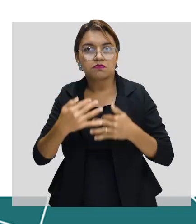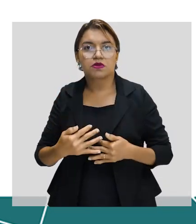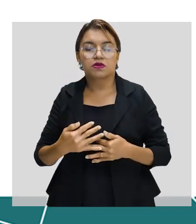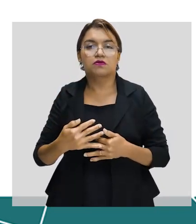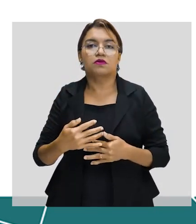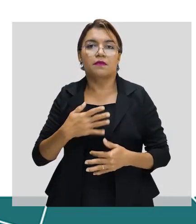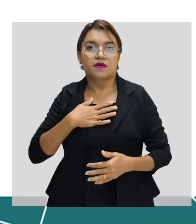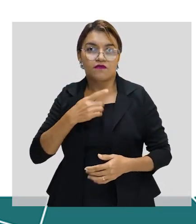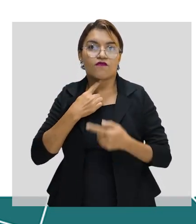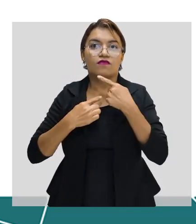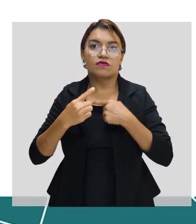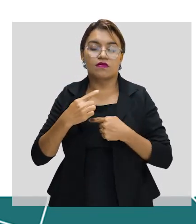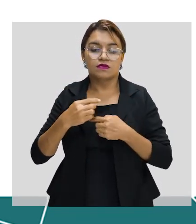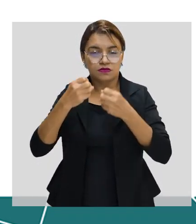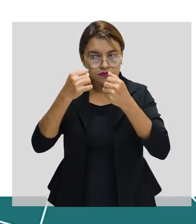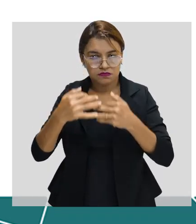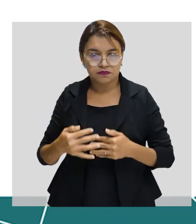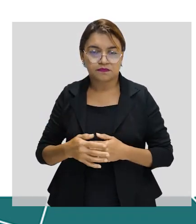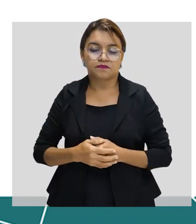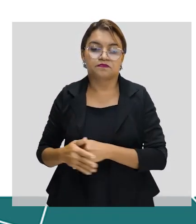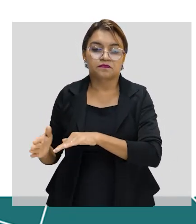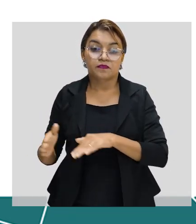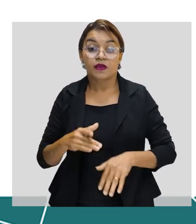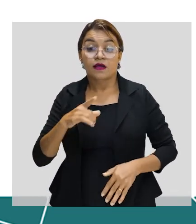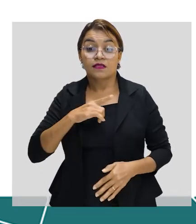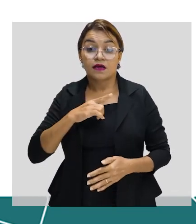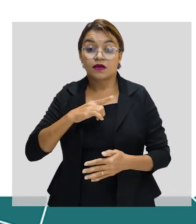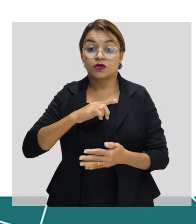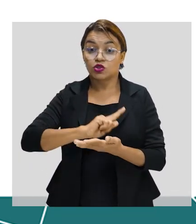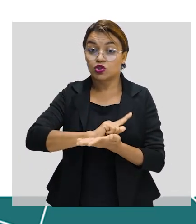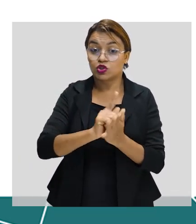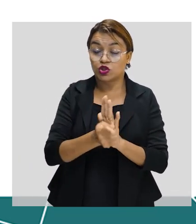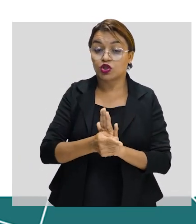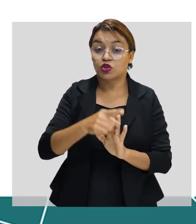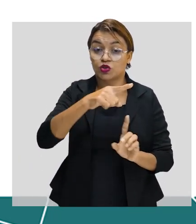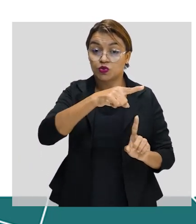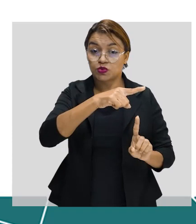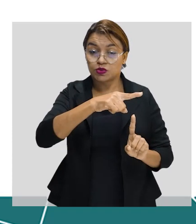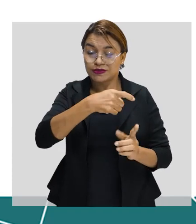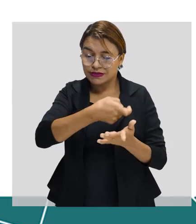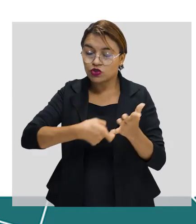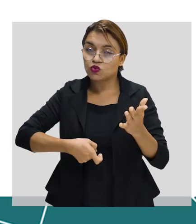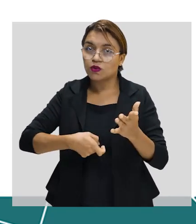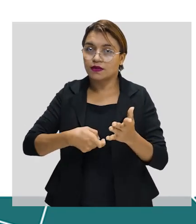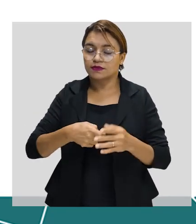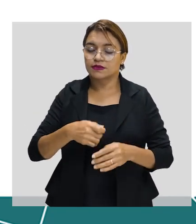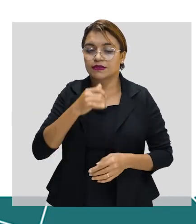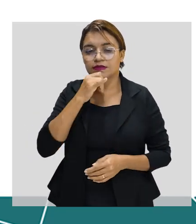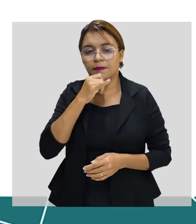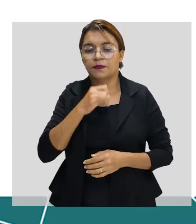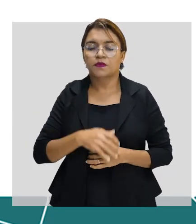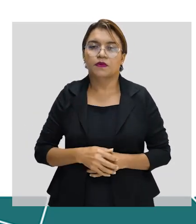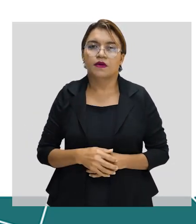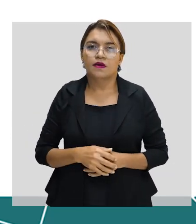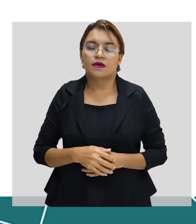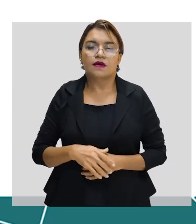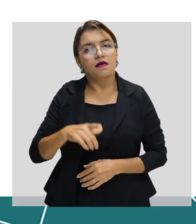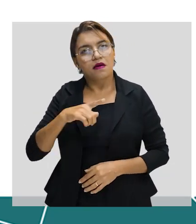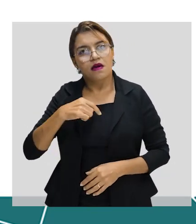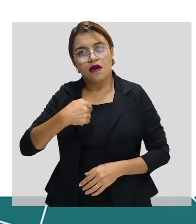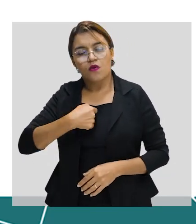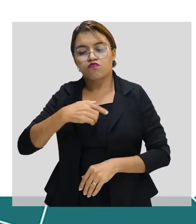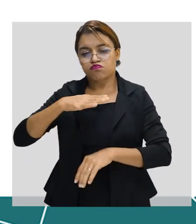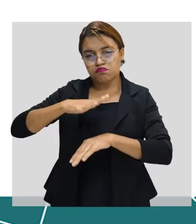a regra. Eu tenho gêneros textuais que eu me aproprio